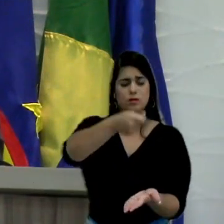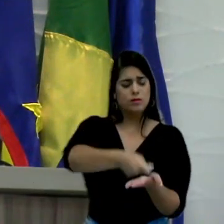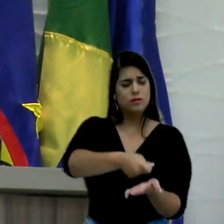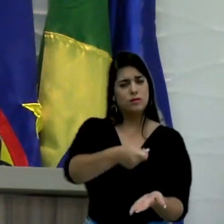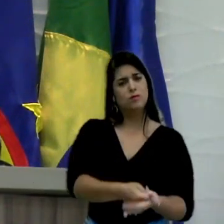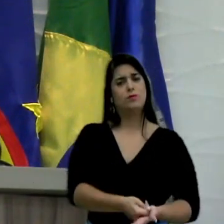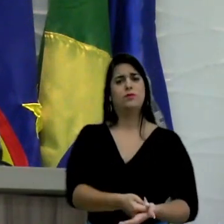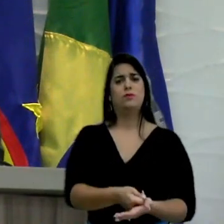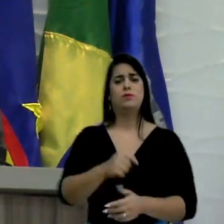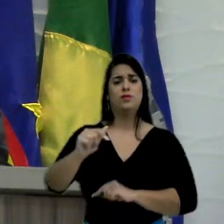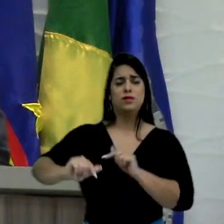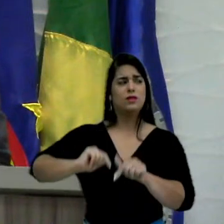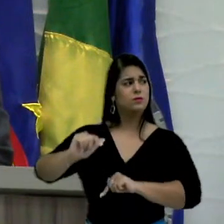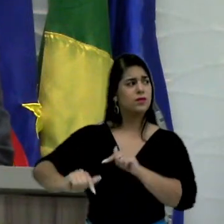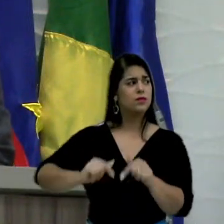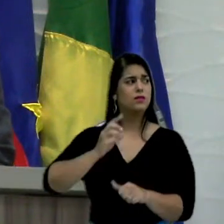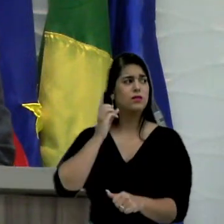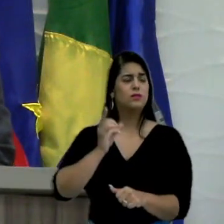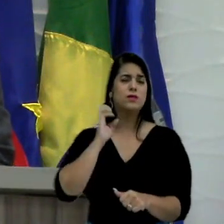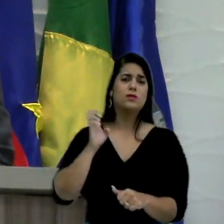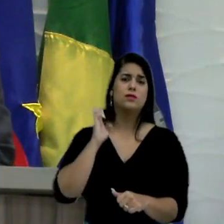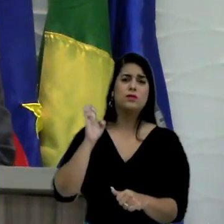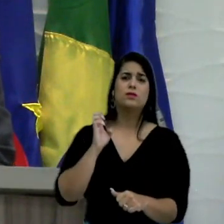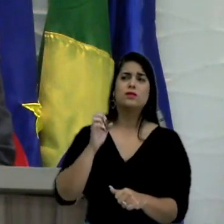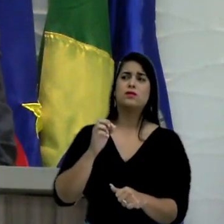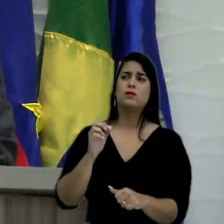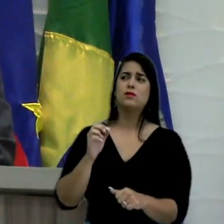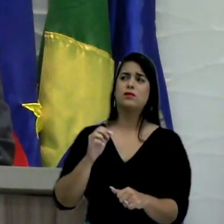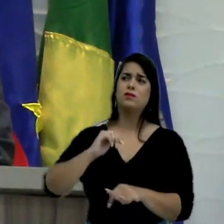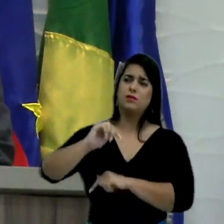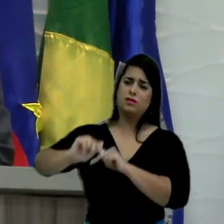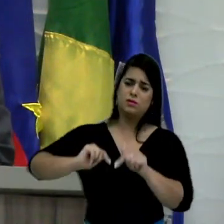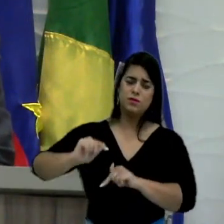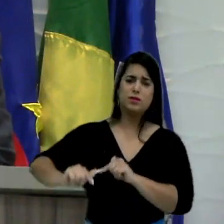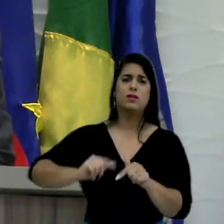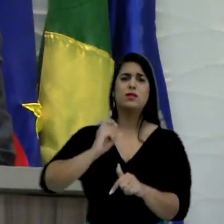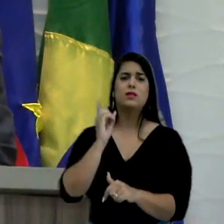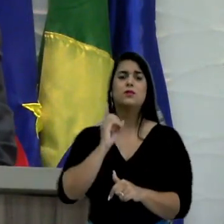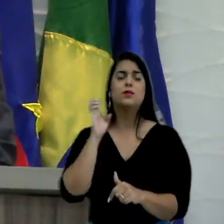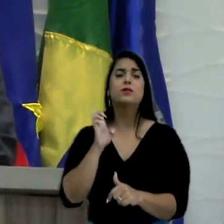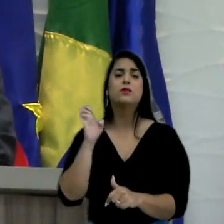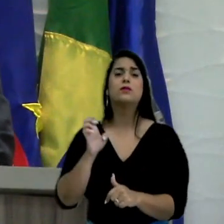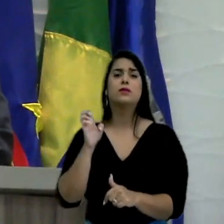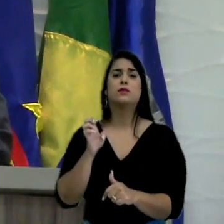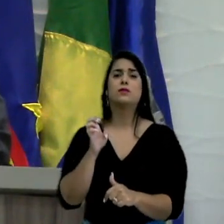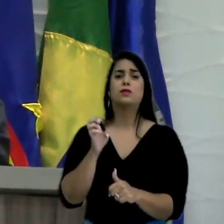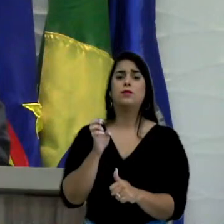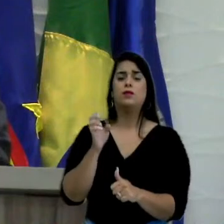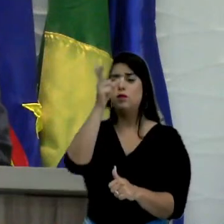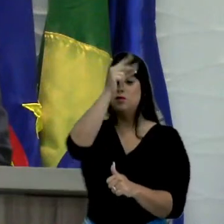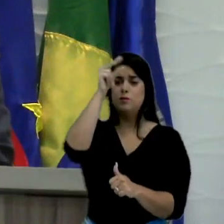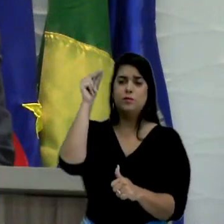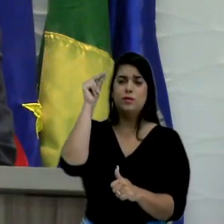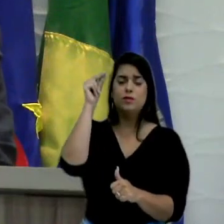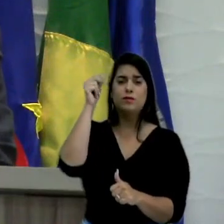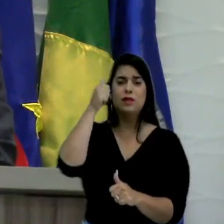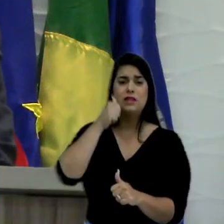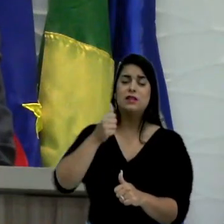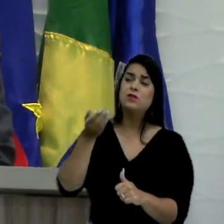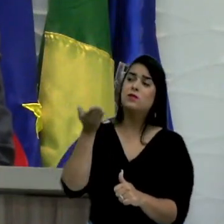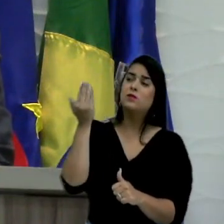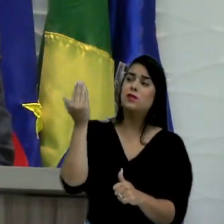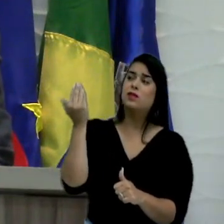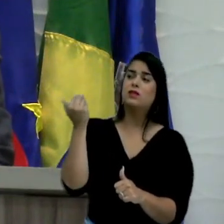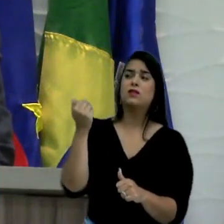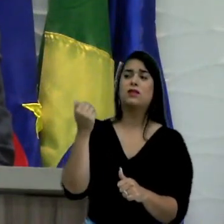deputada estadual vem fazendo a parte dela e vem cobrando. A deputada estadual, quando era prefeita, fez a parte dela juntamente com